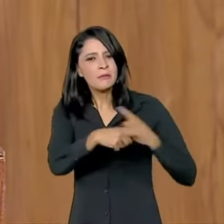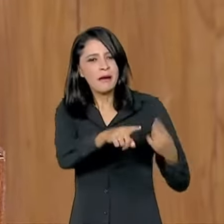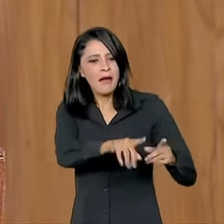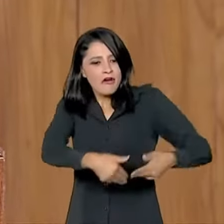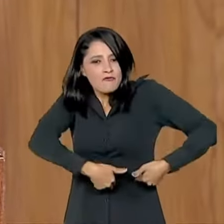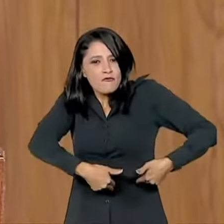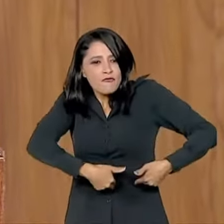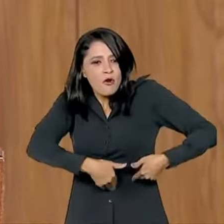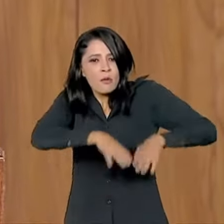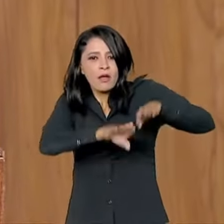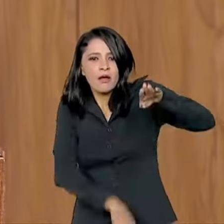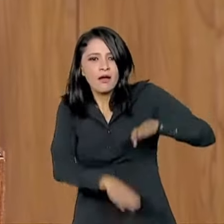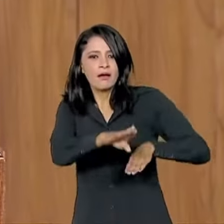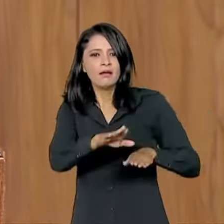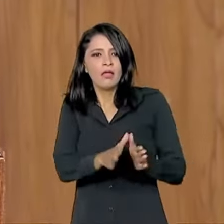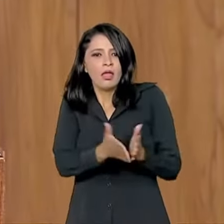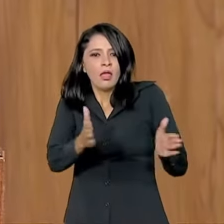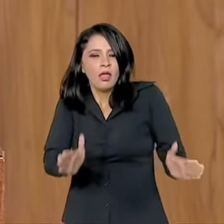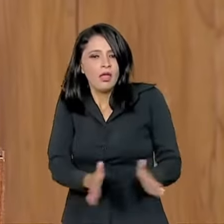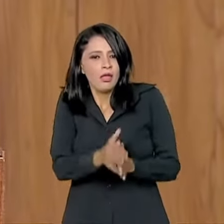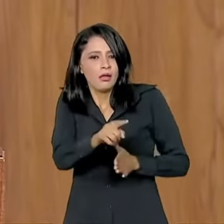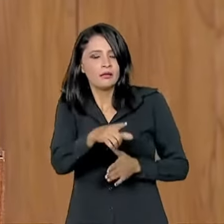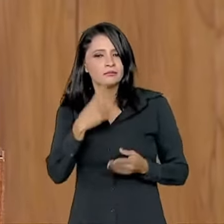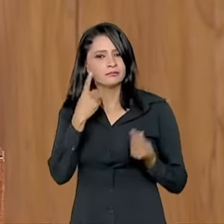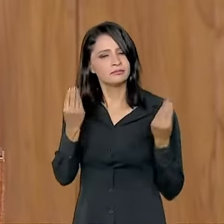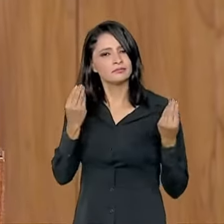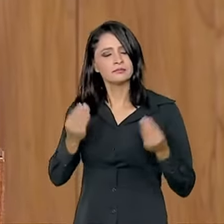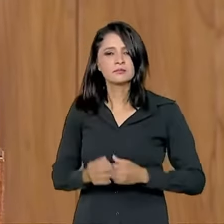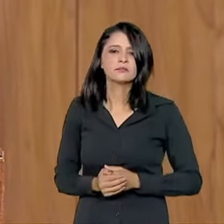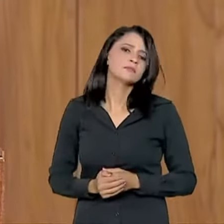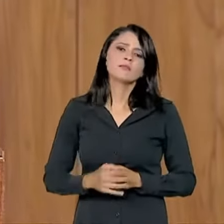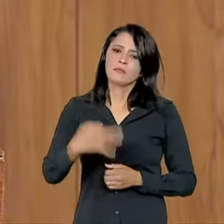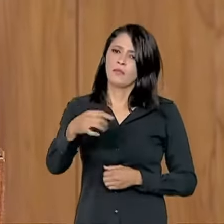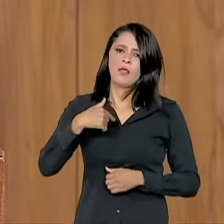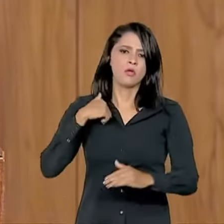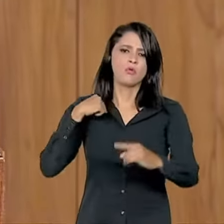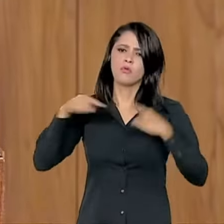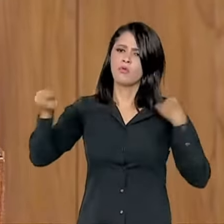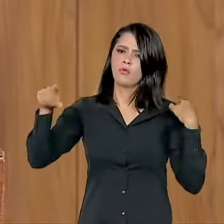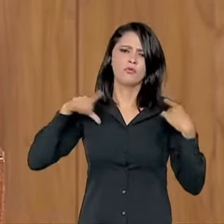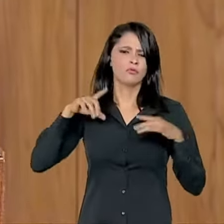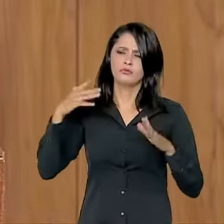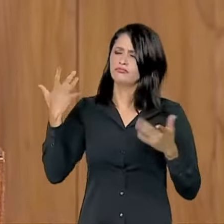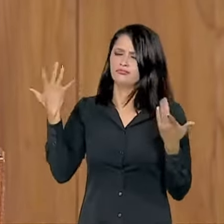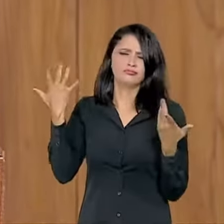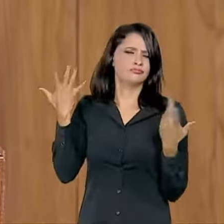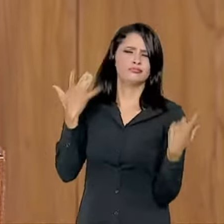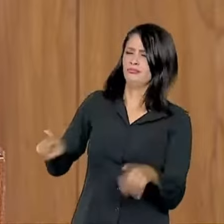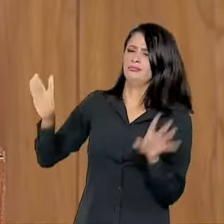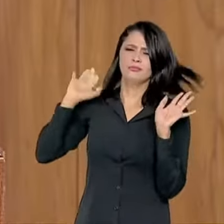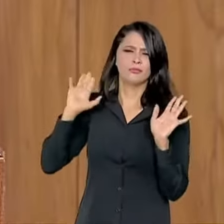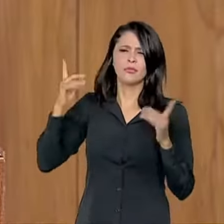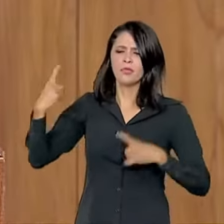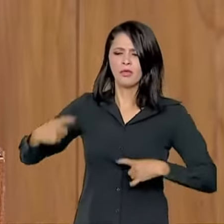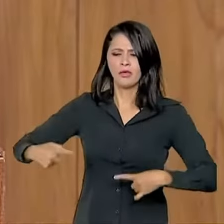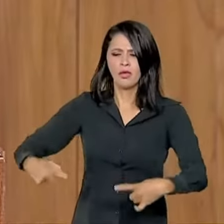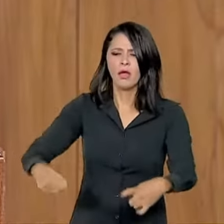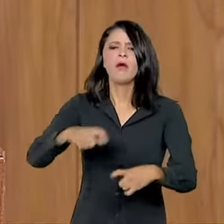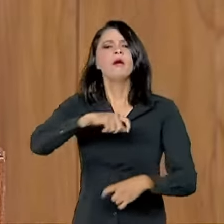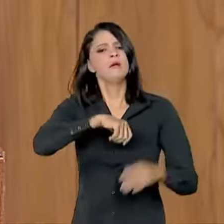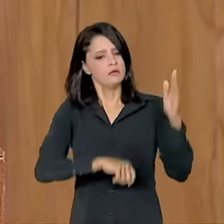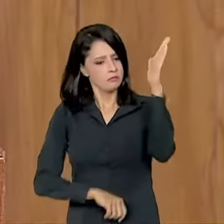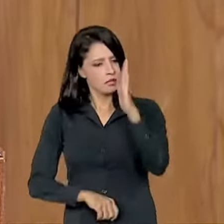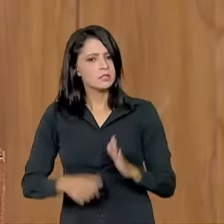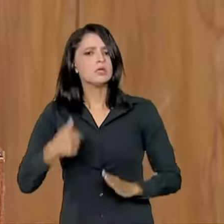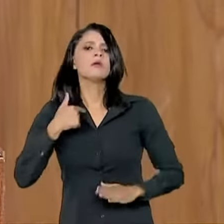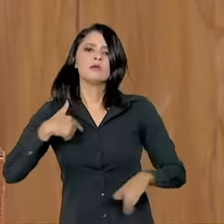combater a fome, a desigualdade e a miséria. Então, obviamente, que eu sou contra a guerra e o Brasil prima e está